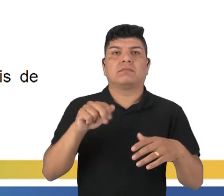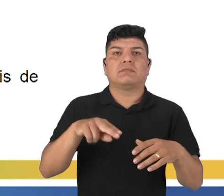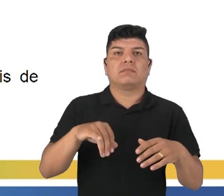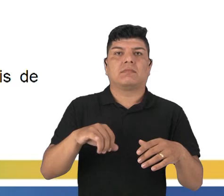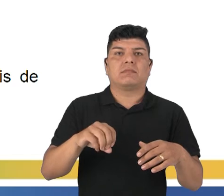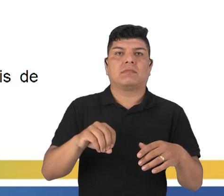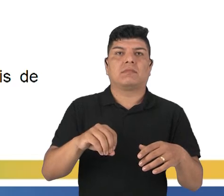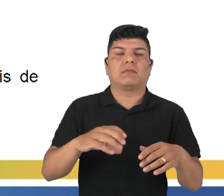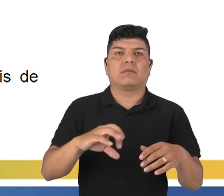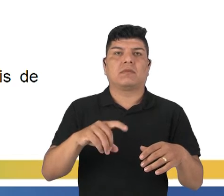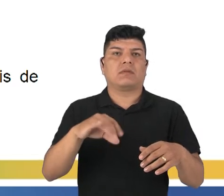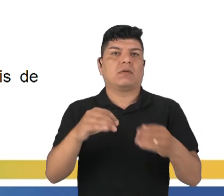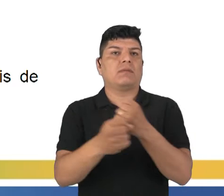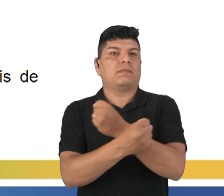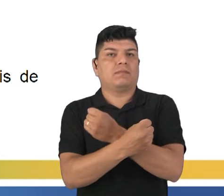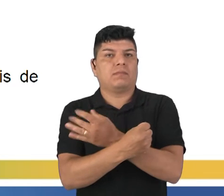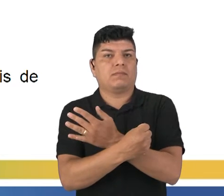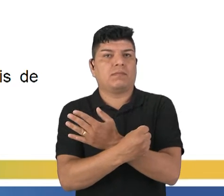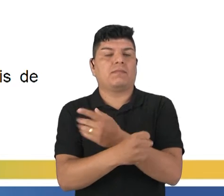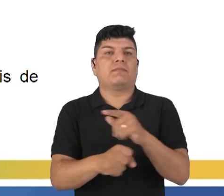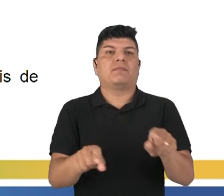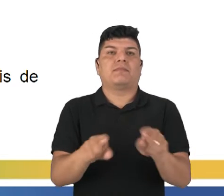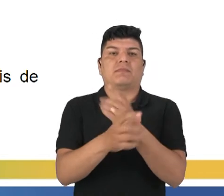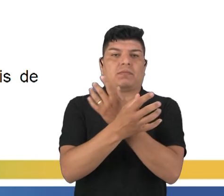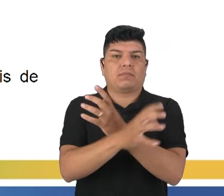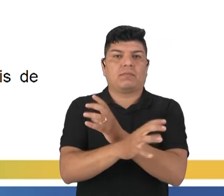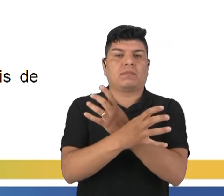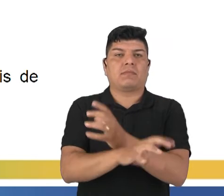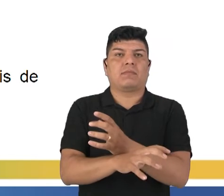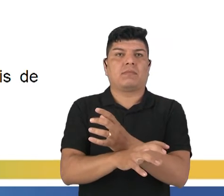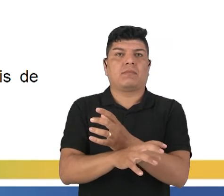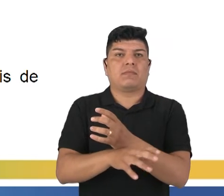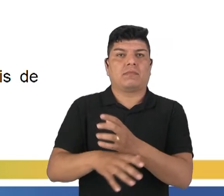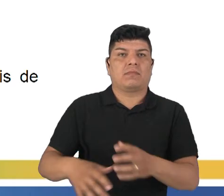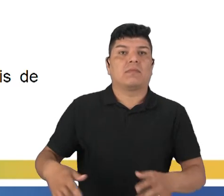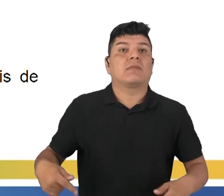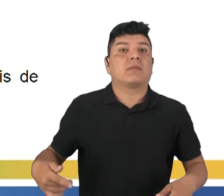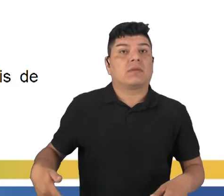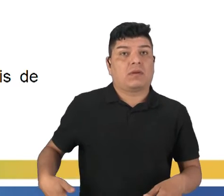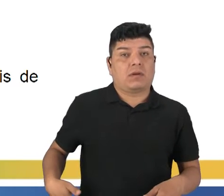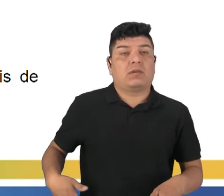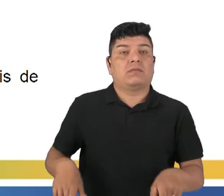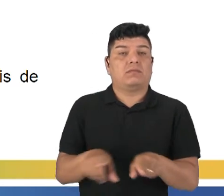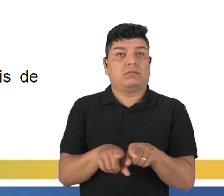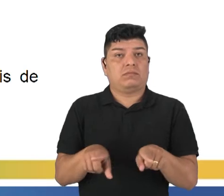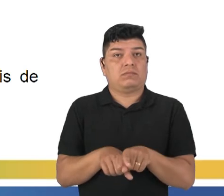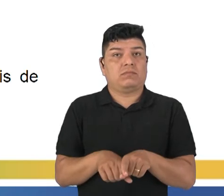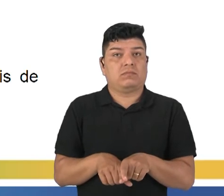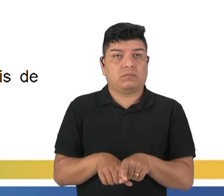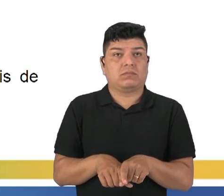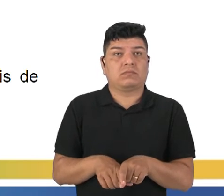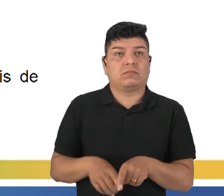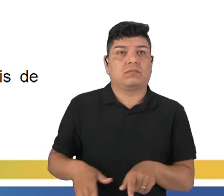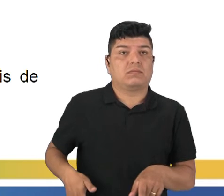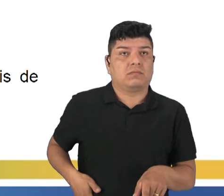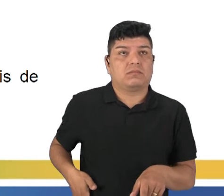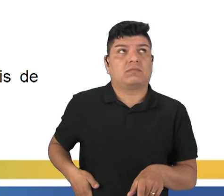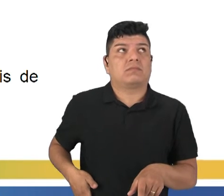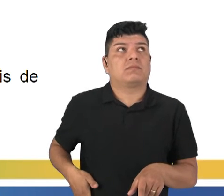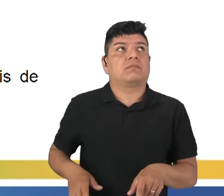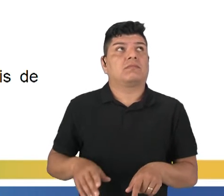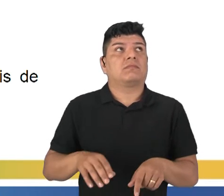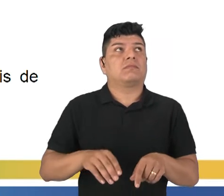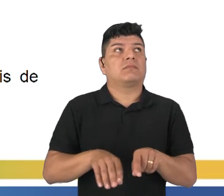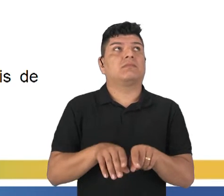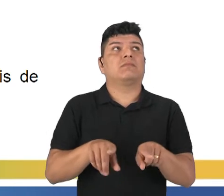aminoácidos do músculo, né, do músculo esquelético para o fígado, ou seja, ele leva os aminoácidos do músculo esquelético até